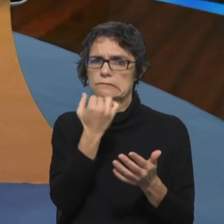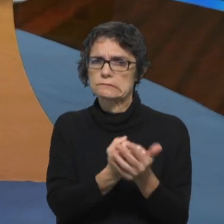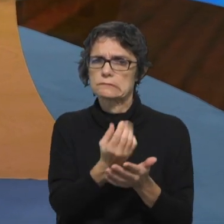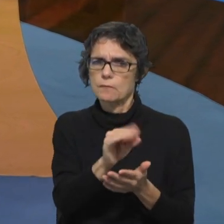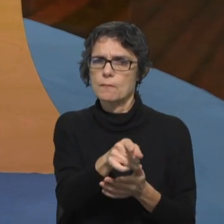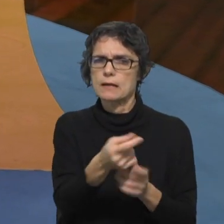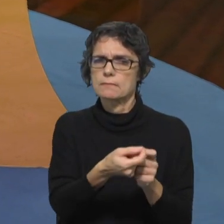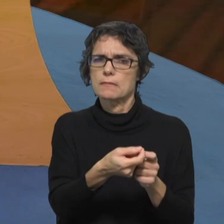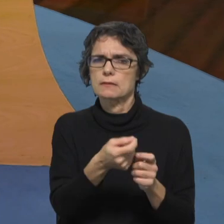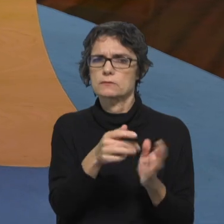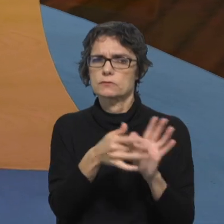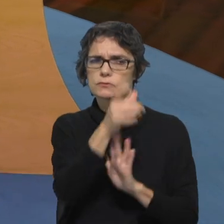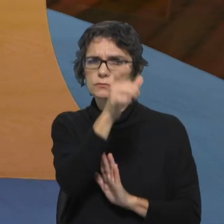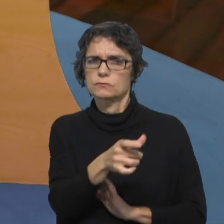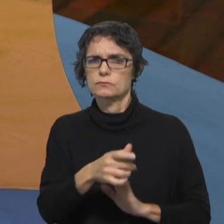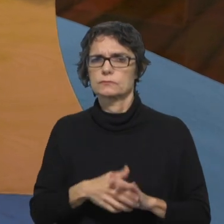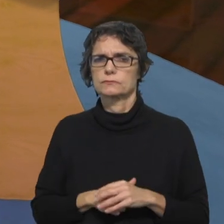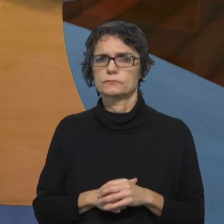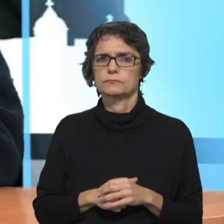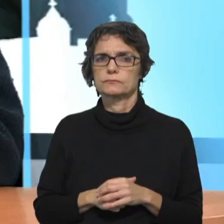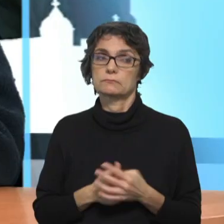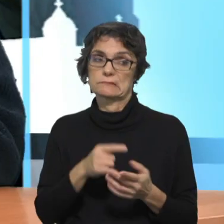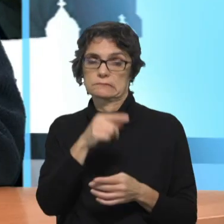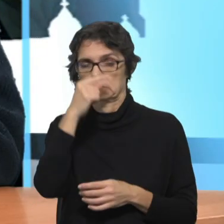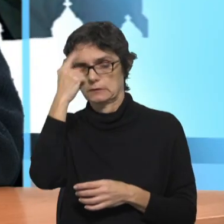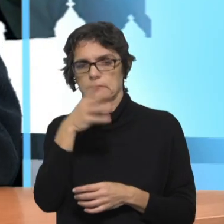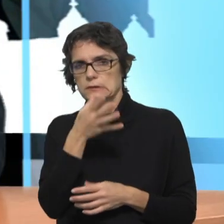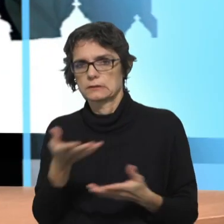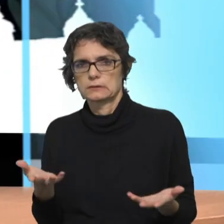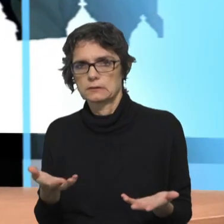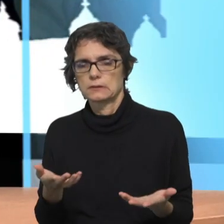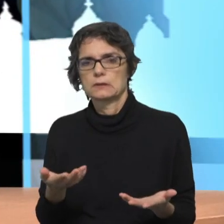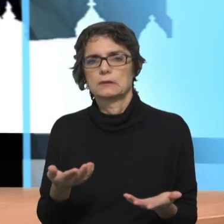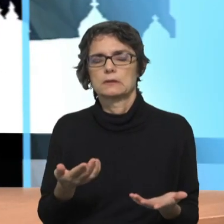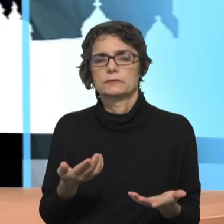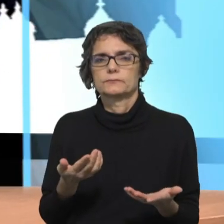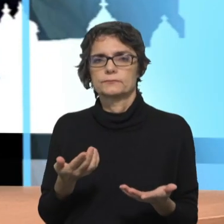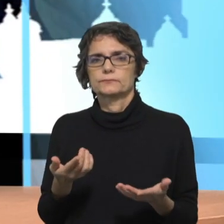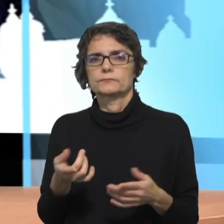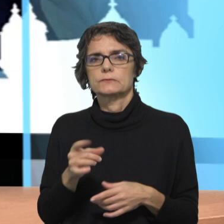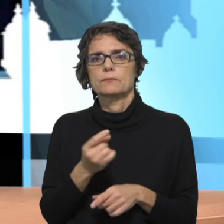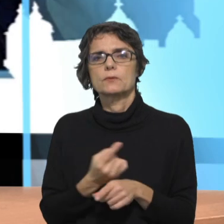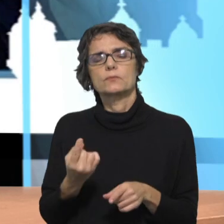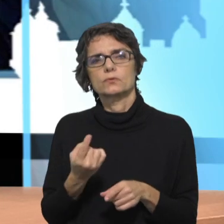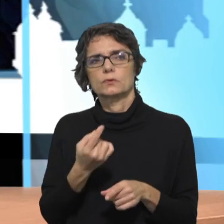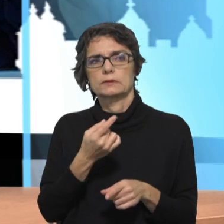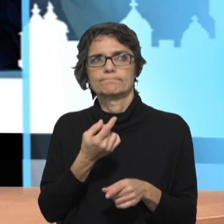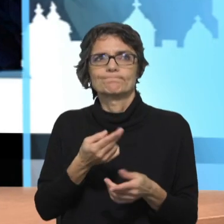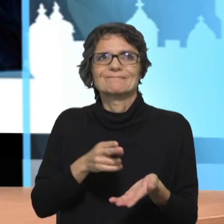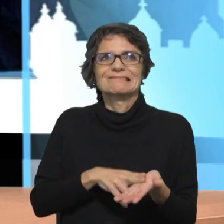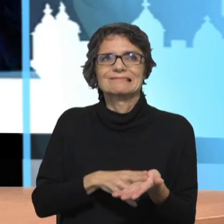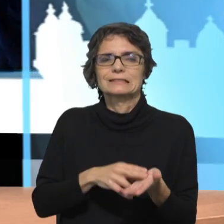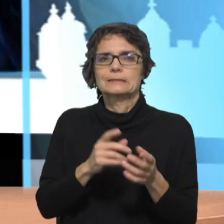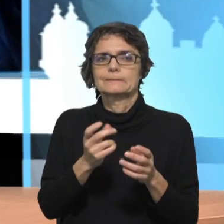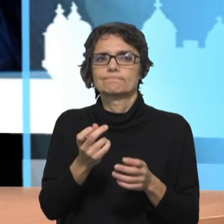foi a personalidade de Jesus? Isso é difícil aferir dessa maneira, até porque a factualidade como a entendemos